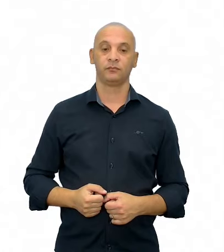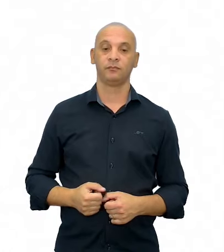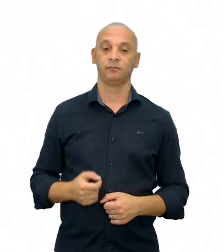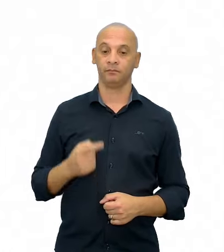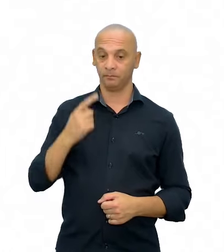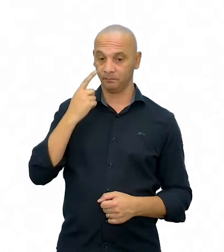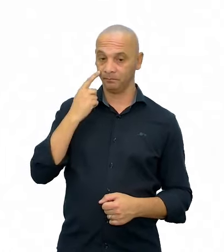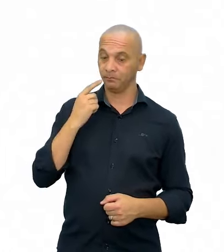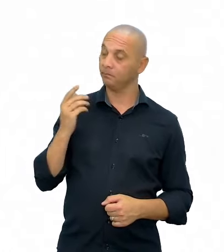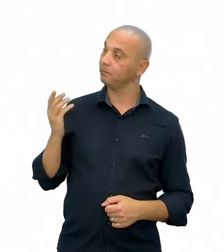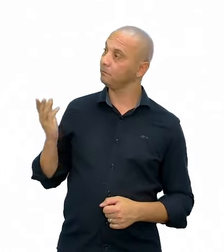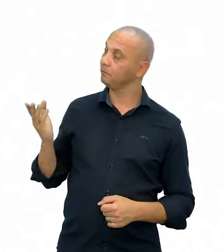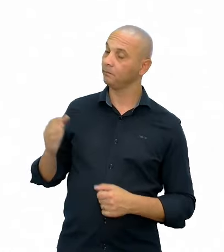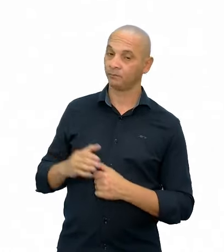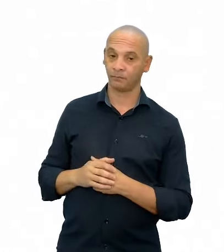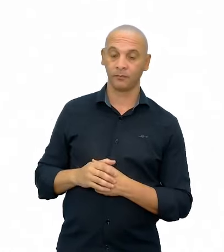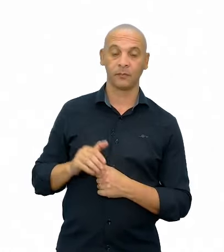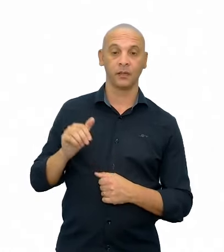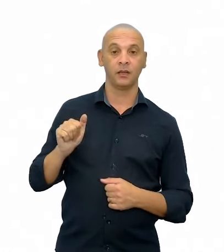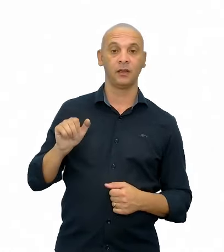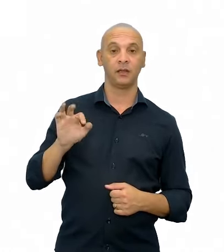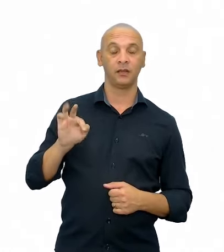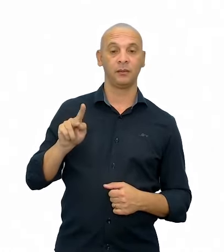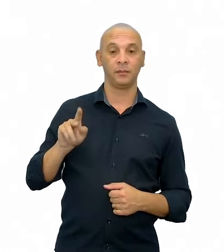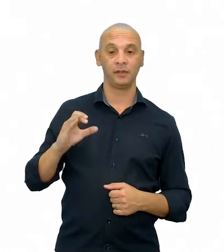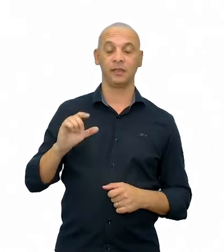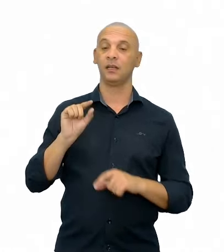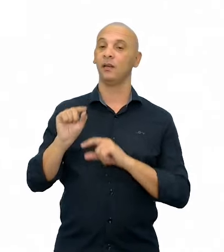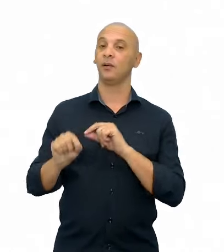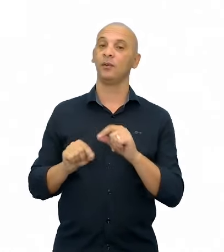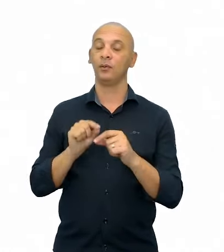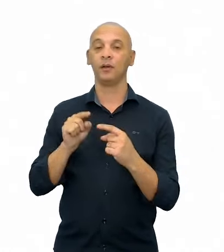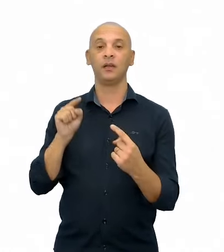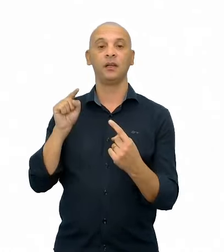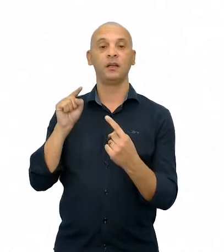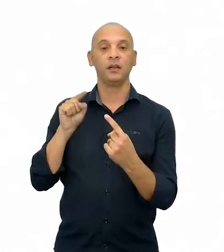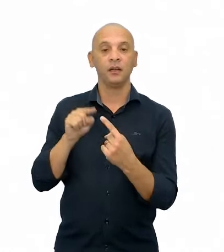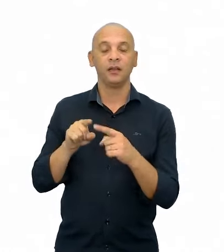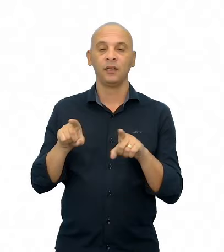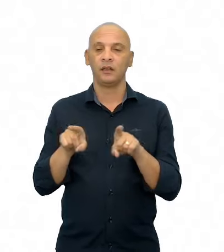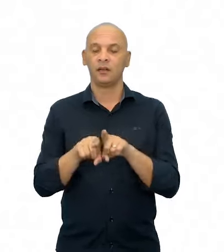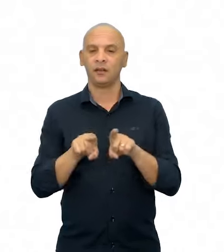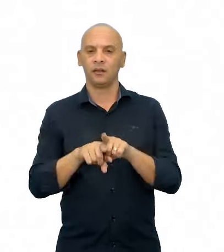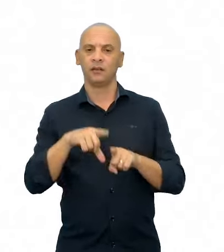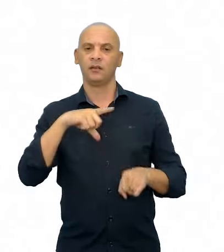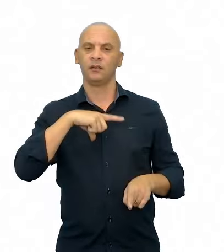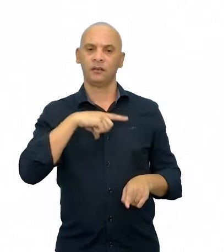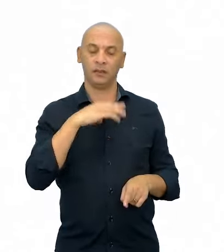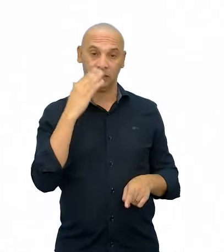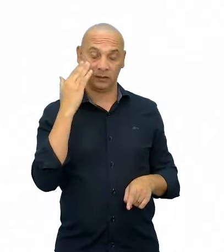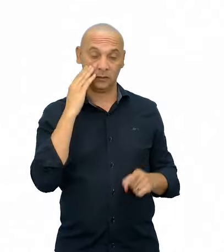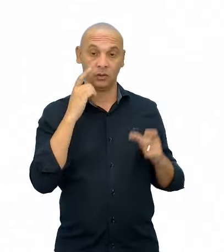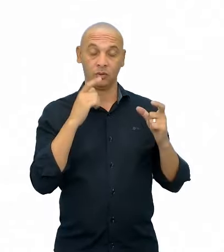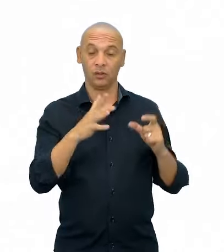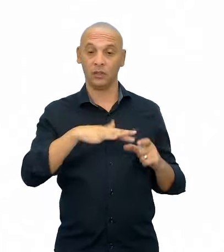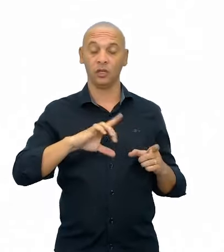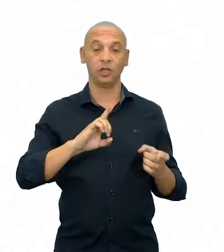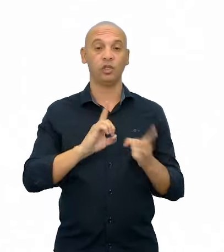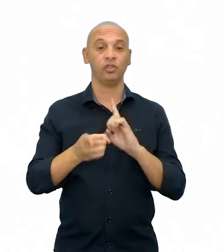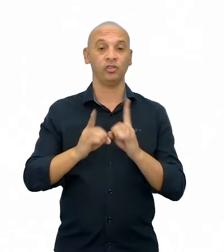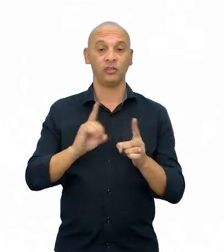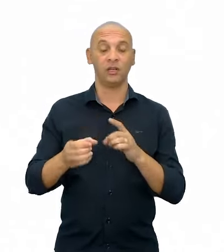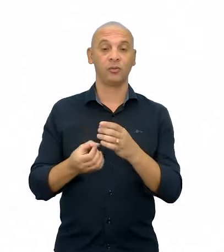Momento de ATPC. Vale ressaltar que nas ATPCs devem consolidar-se como espaço dinâmico